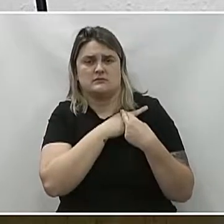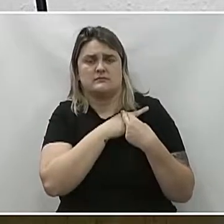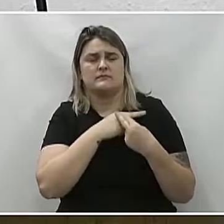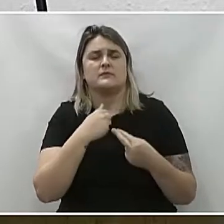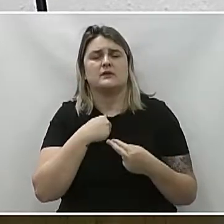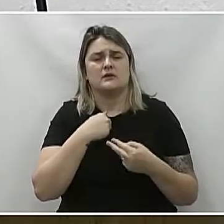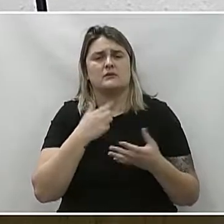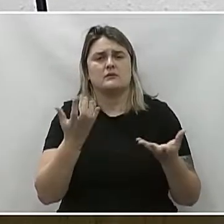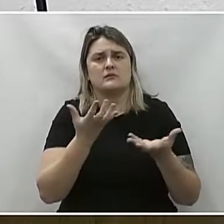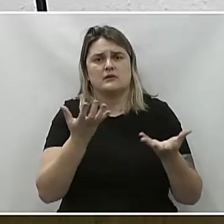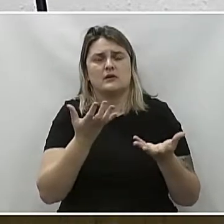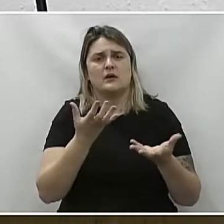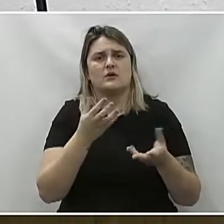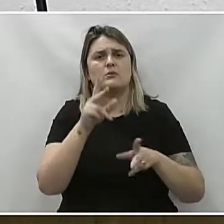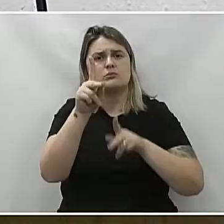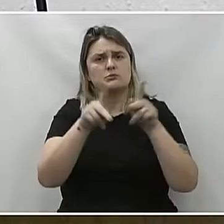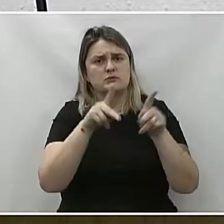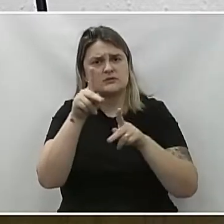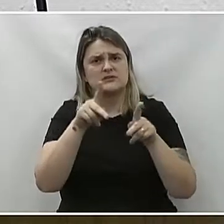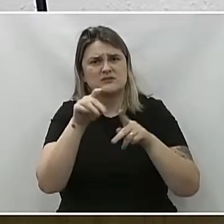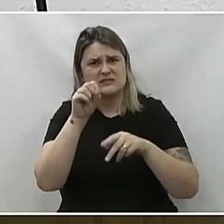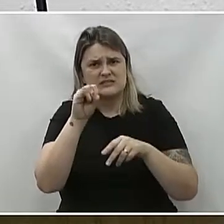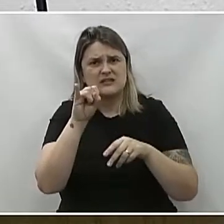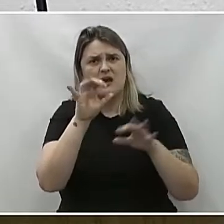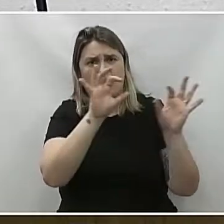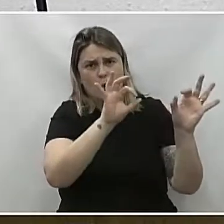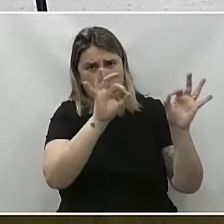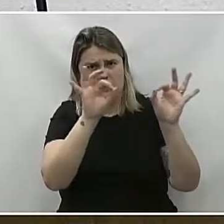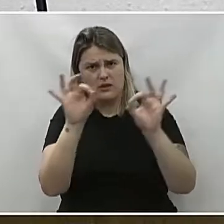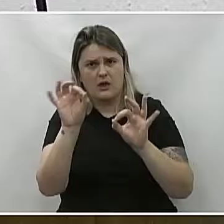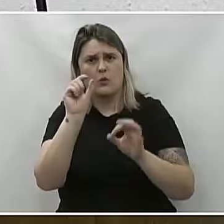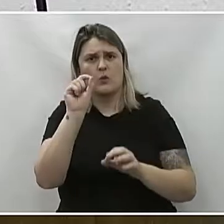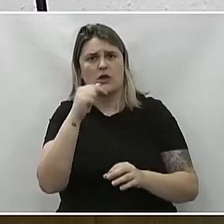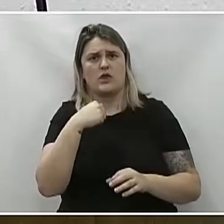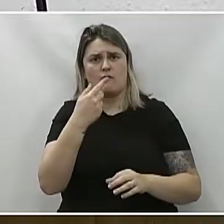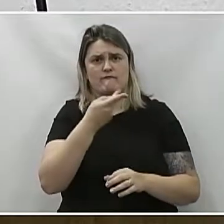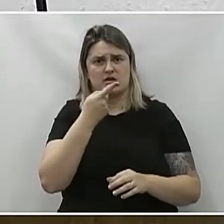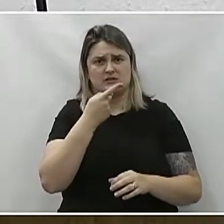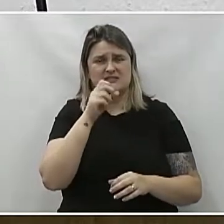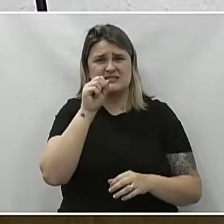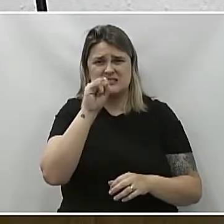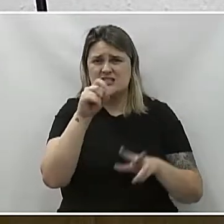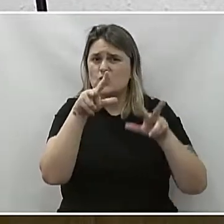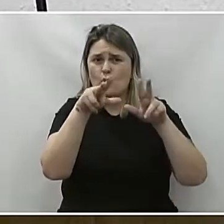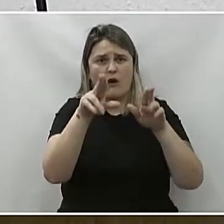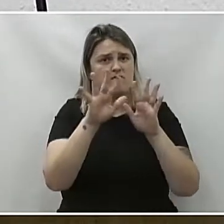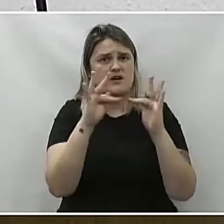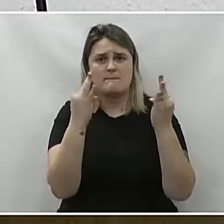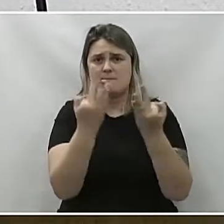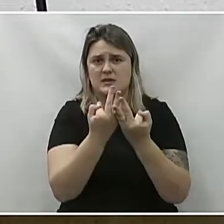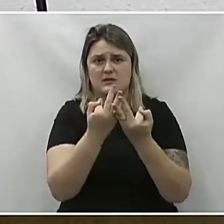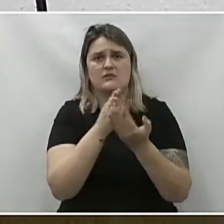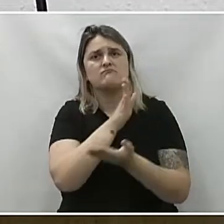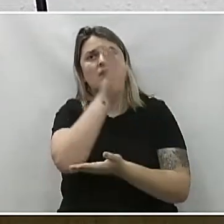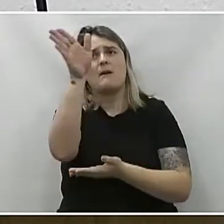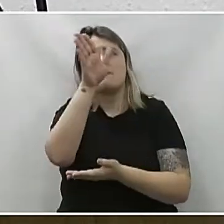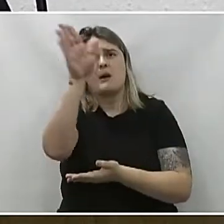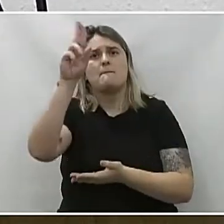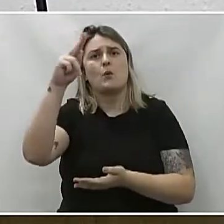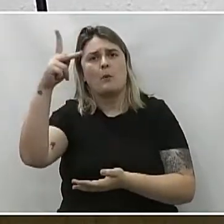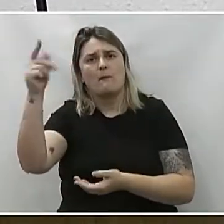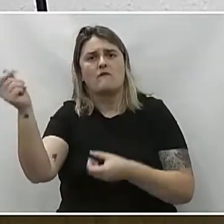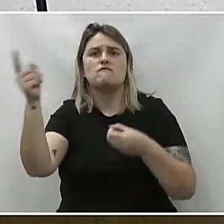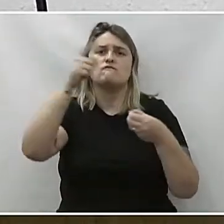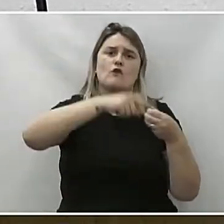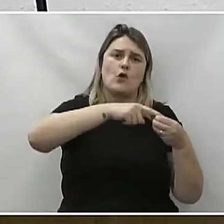eu gostaria que a população, se caso alguém veja o que eu estou falando aqui, se tiver algum familiar que esteja indo UPA, voltando para